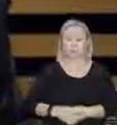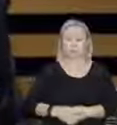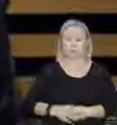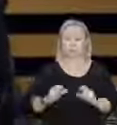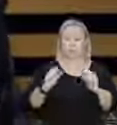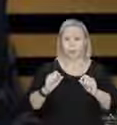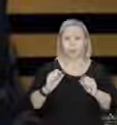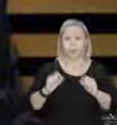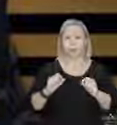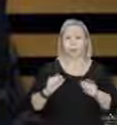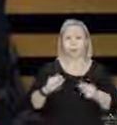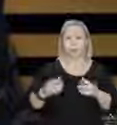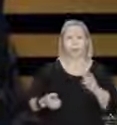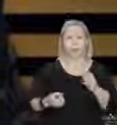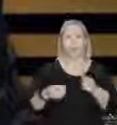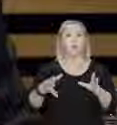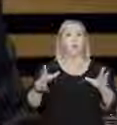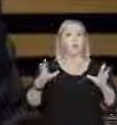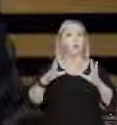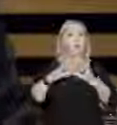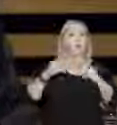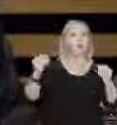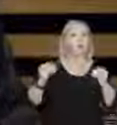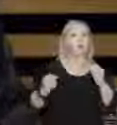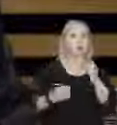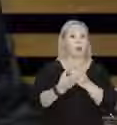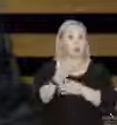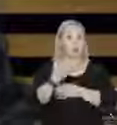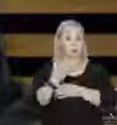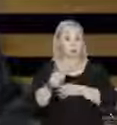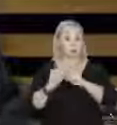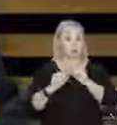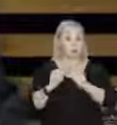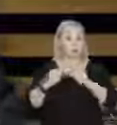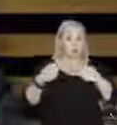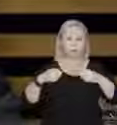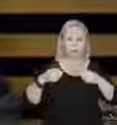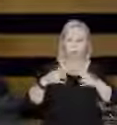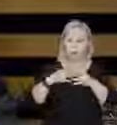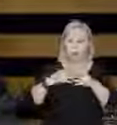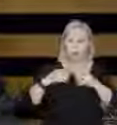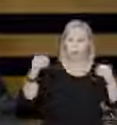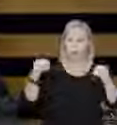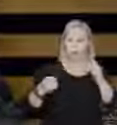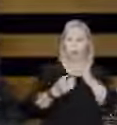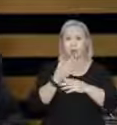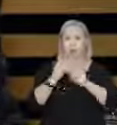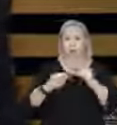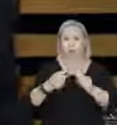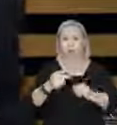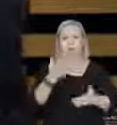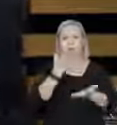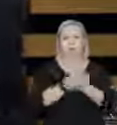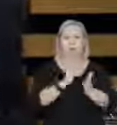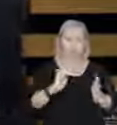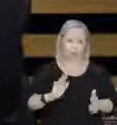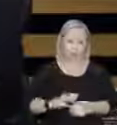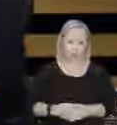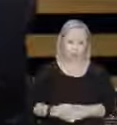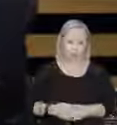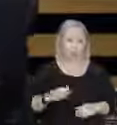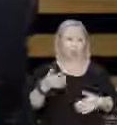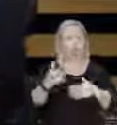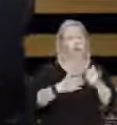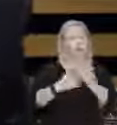toritur effector. Suprima a causa, que o efeito cessa. Haja sempre na causa dos